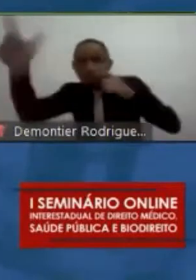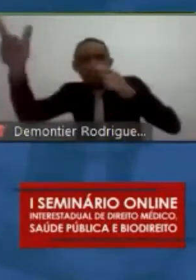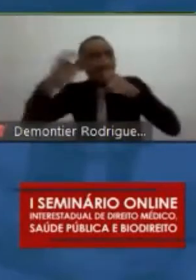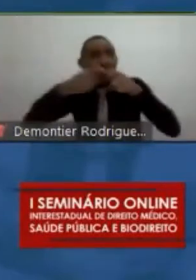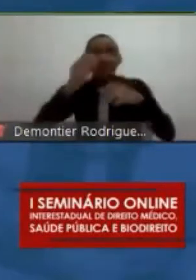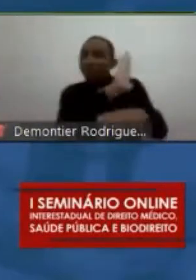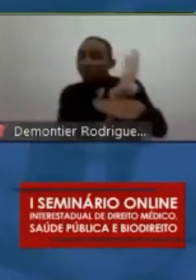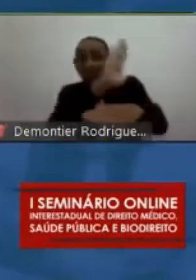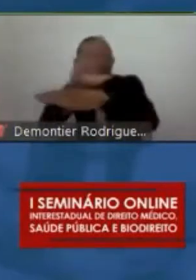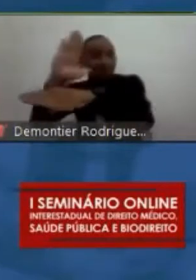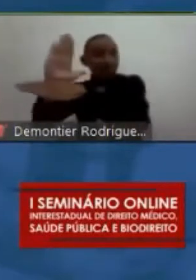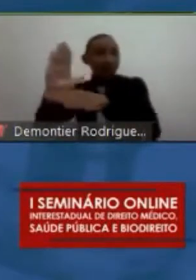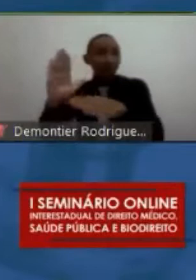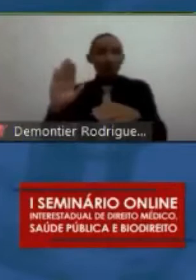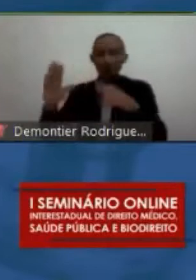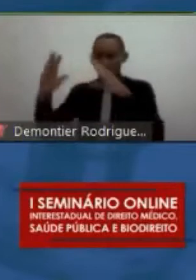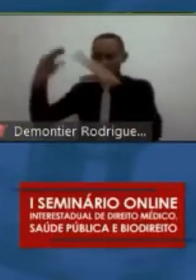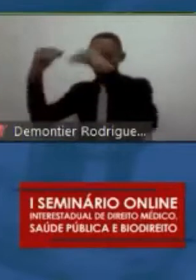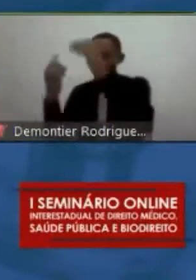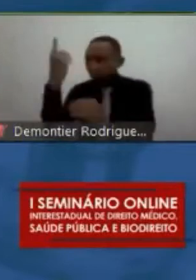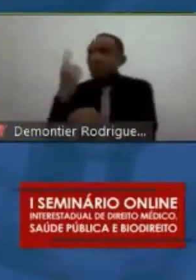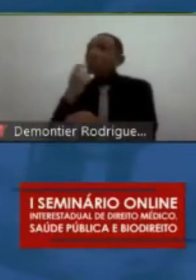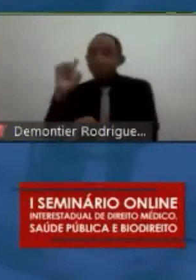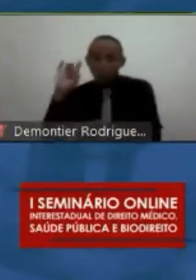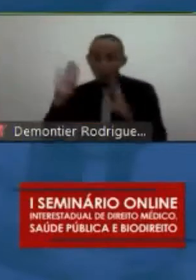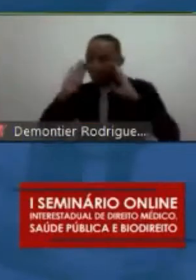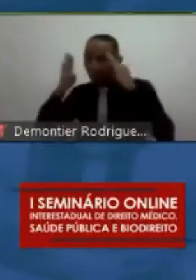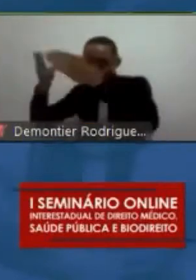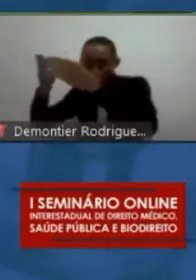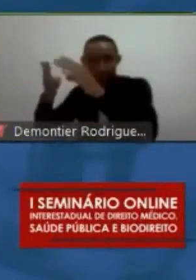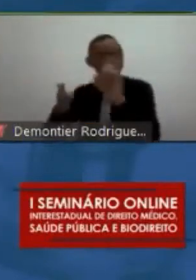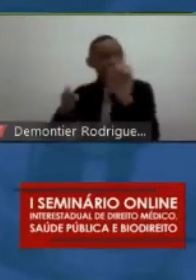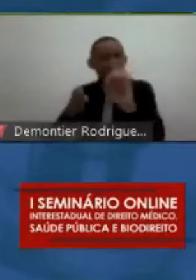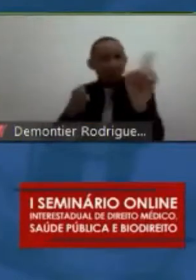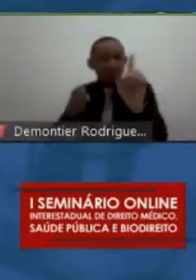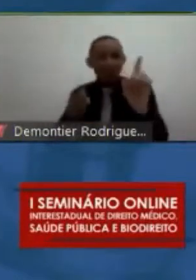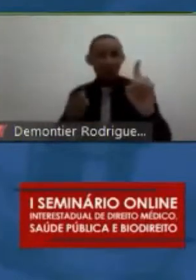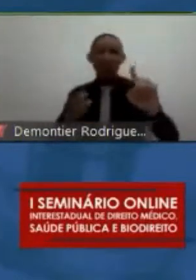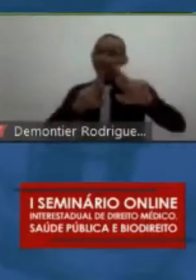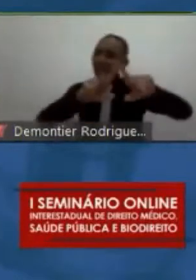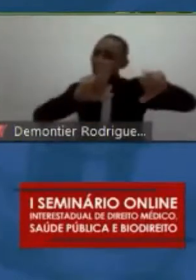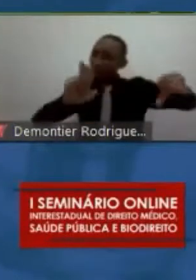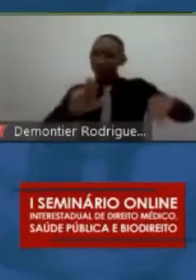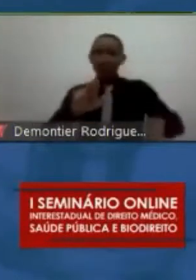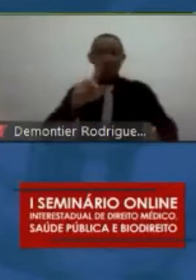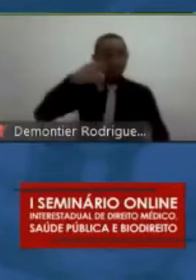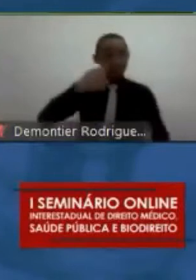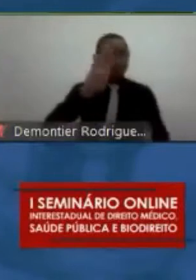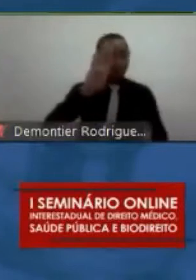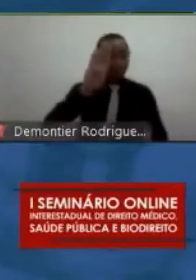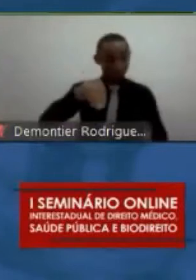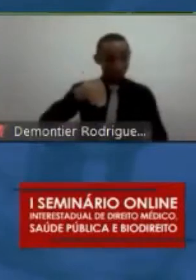ferramenta, incluindo todos esses arsenais que a gestão do sangue do paciente, ou o PBM, nos